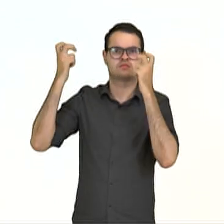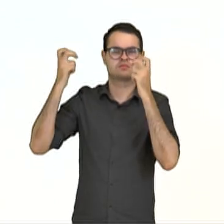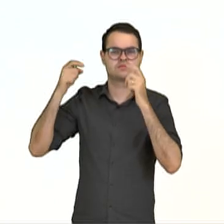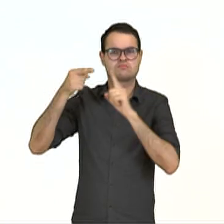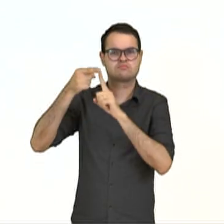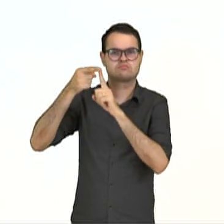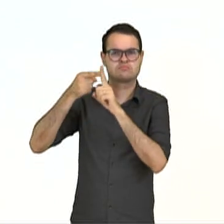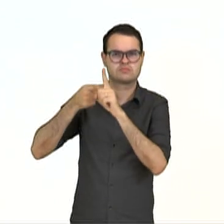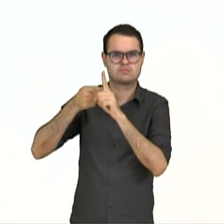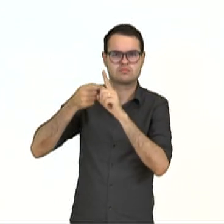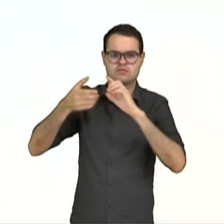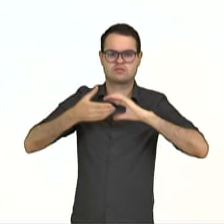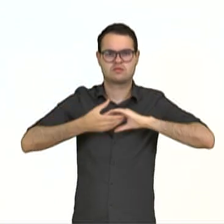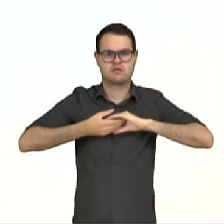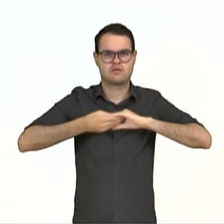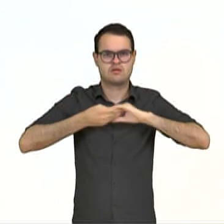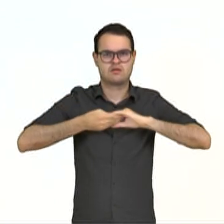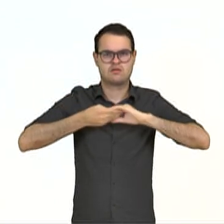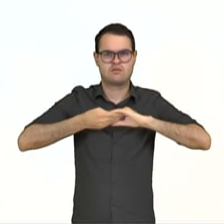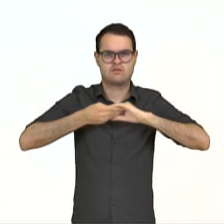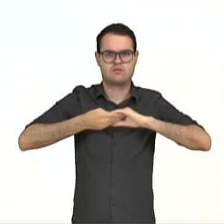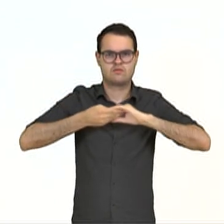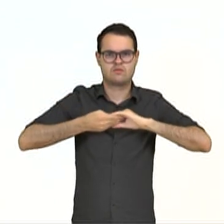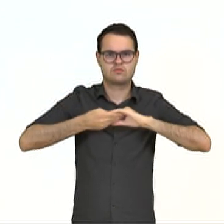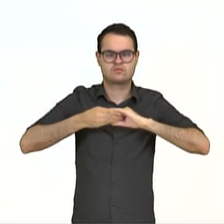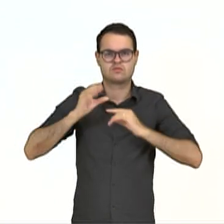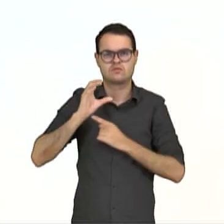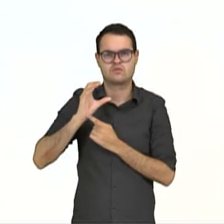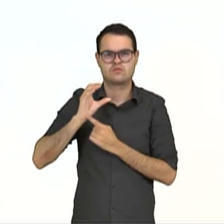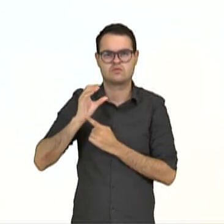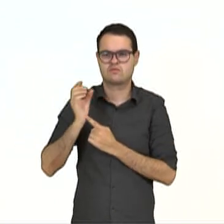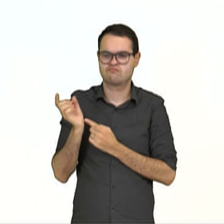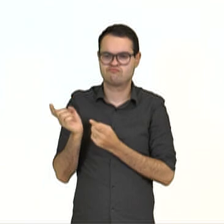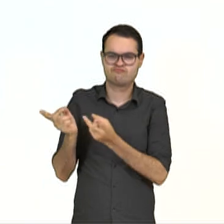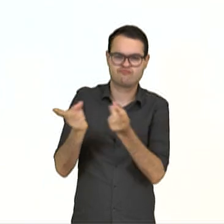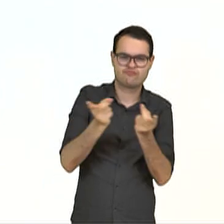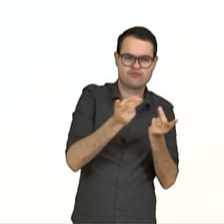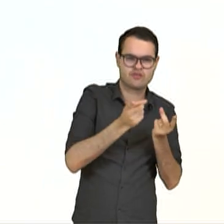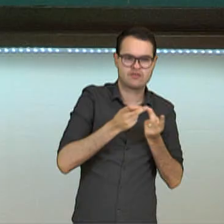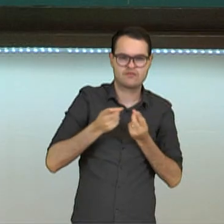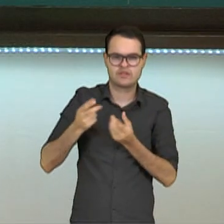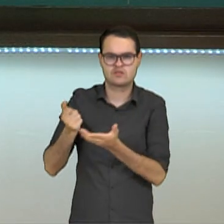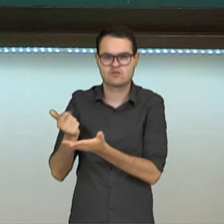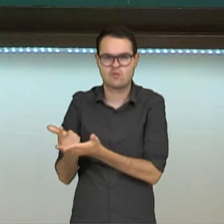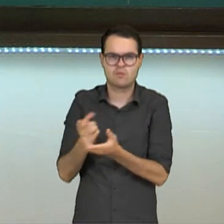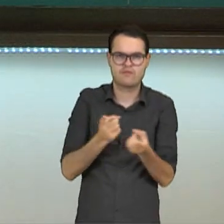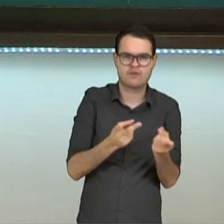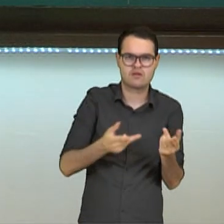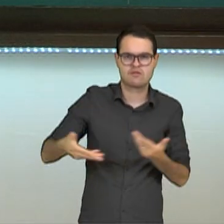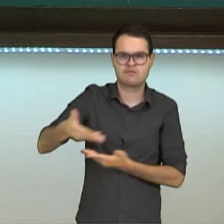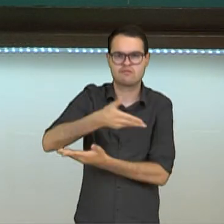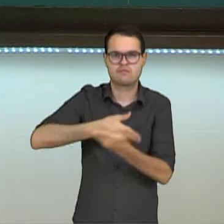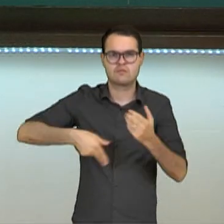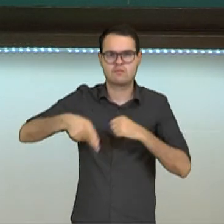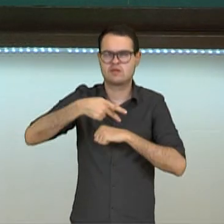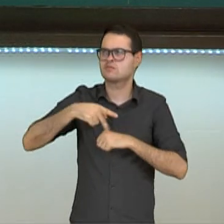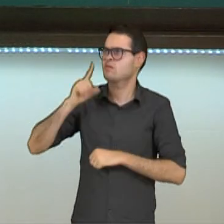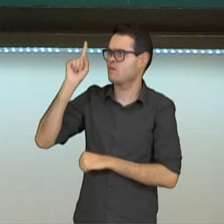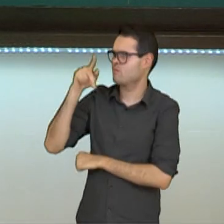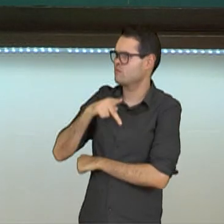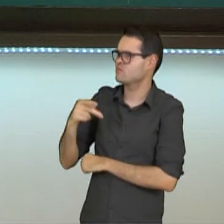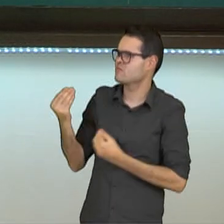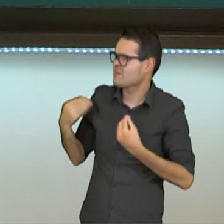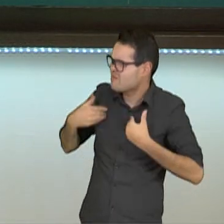os tipos de acordo comerciais existentes entre os países? Professora, o que eu